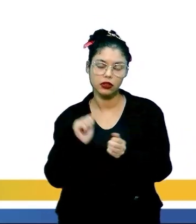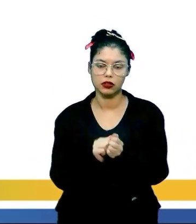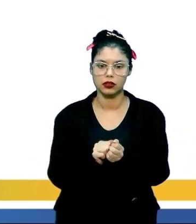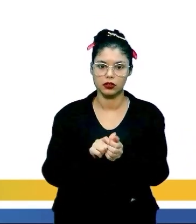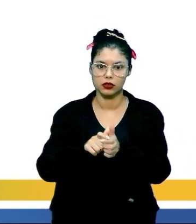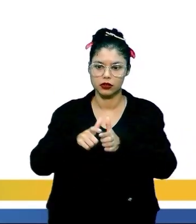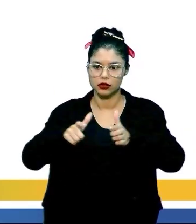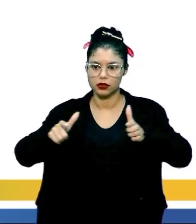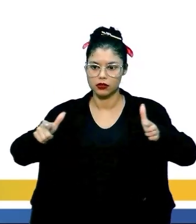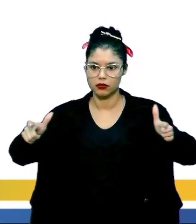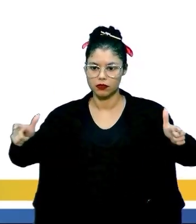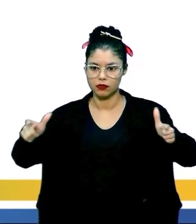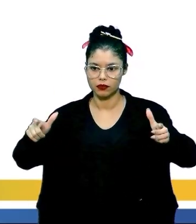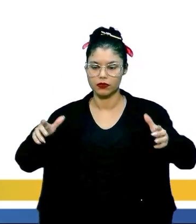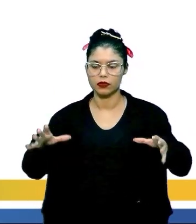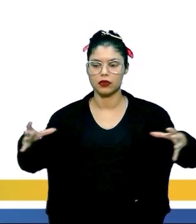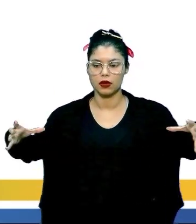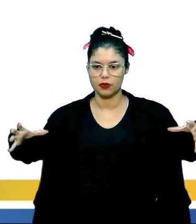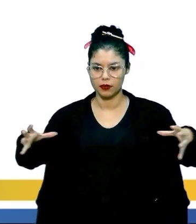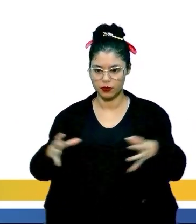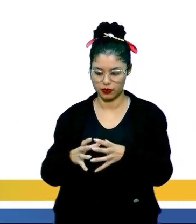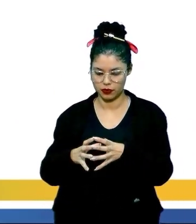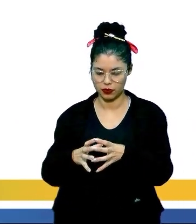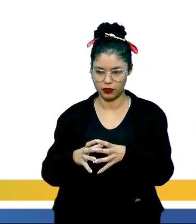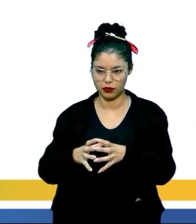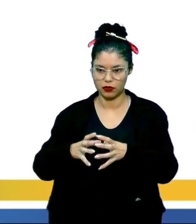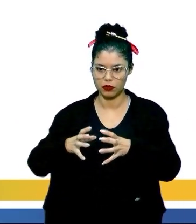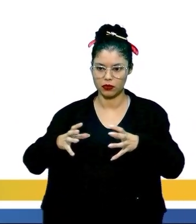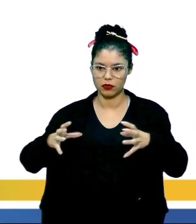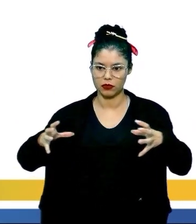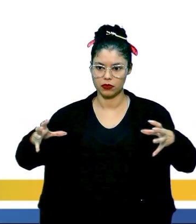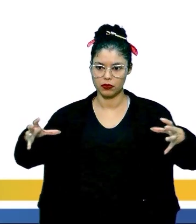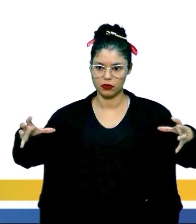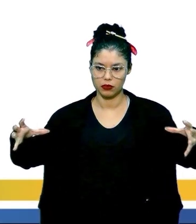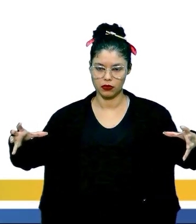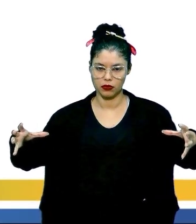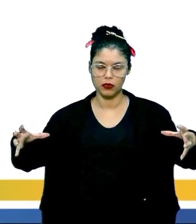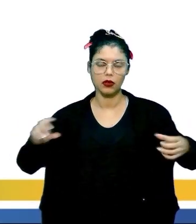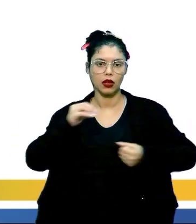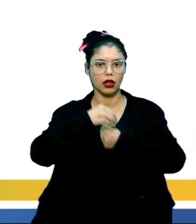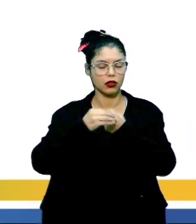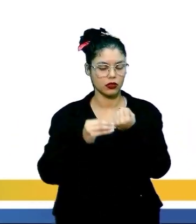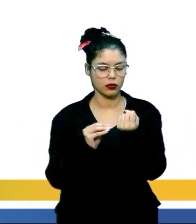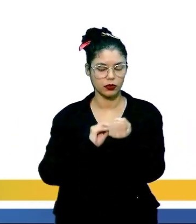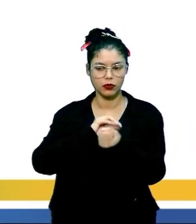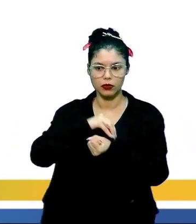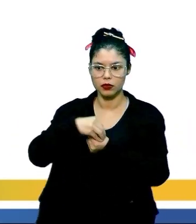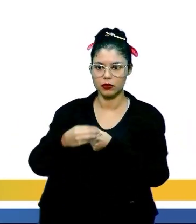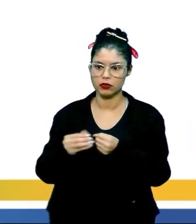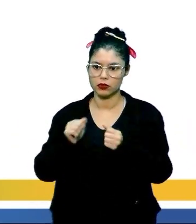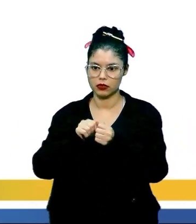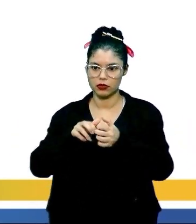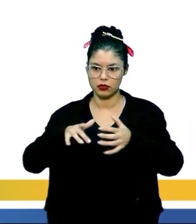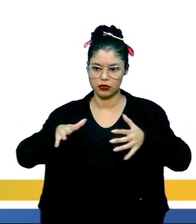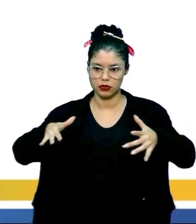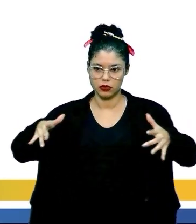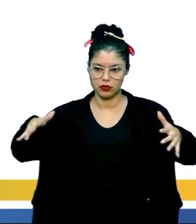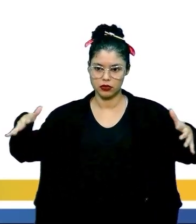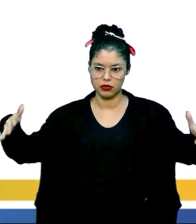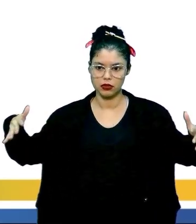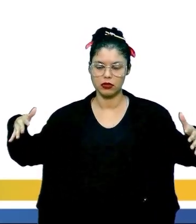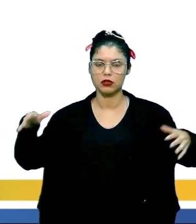uma diminuição da pressão, eu vou ter uma expansão, eu vou ter um aumento do volume, o ar vai ficar